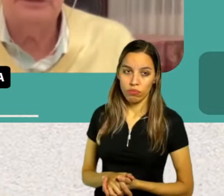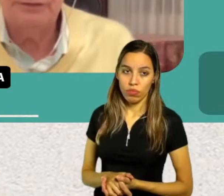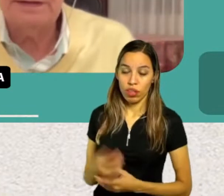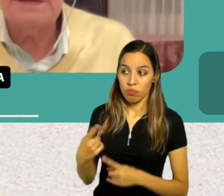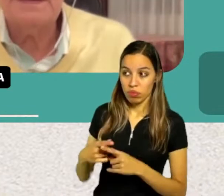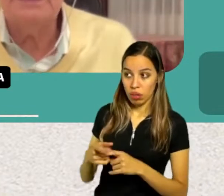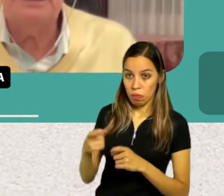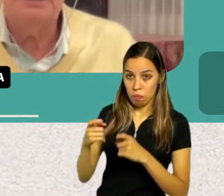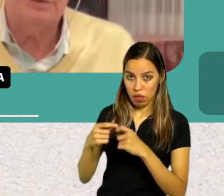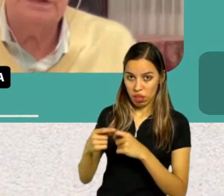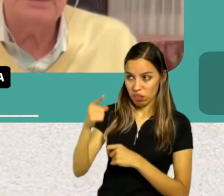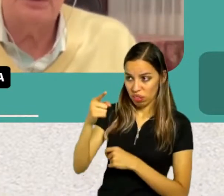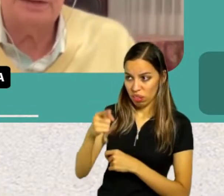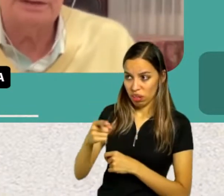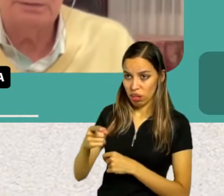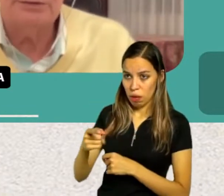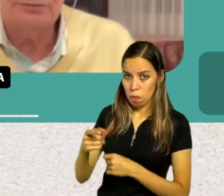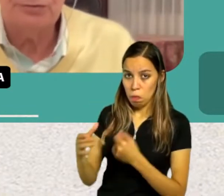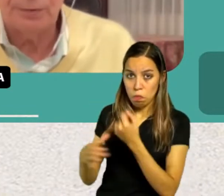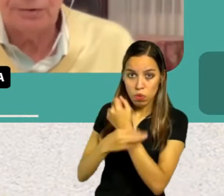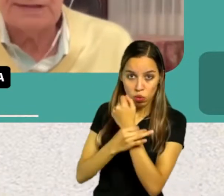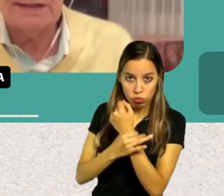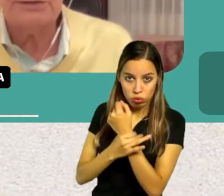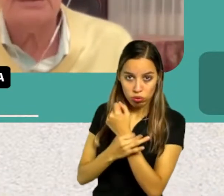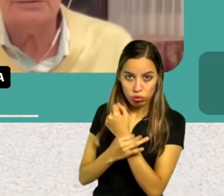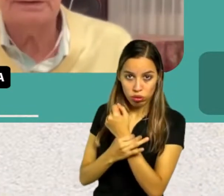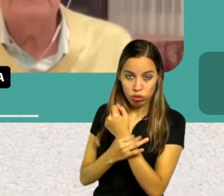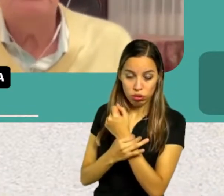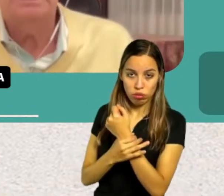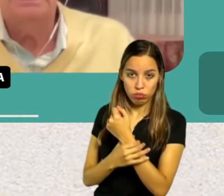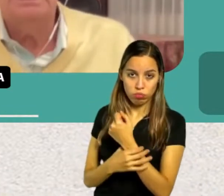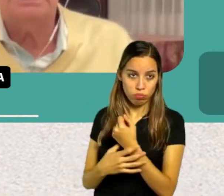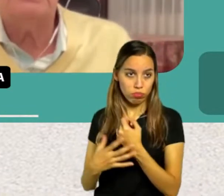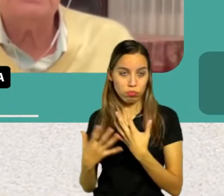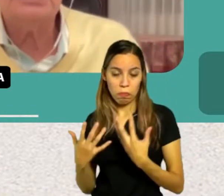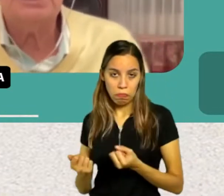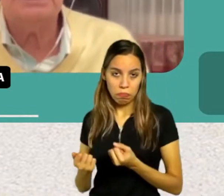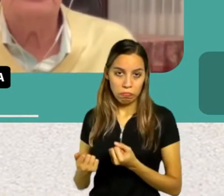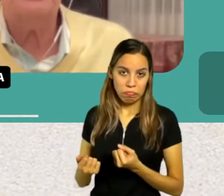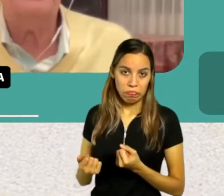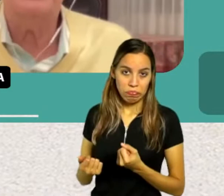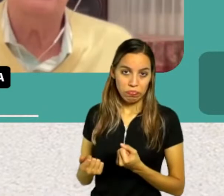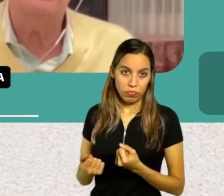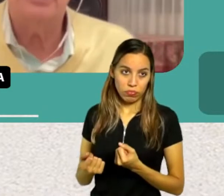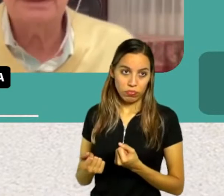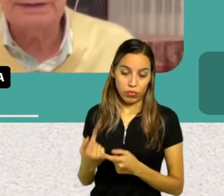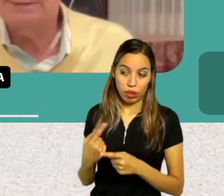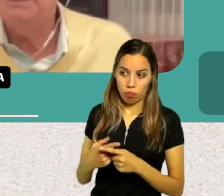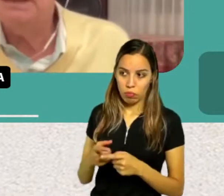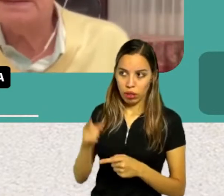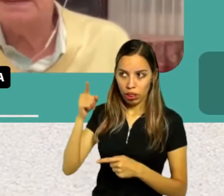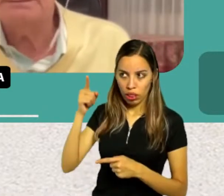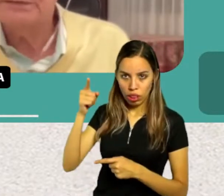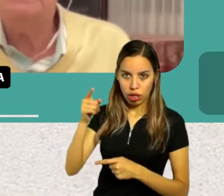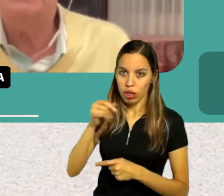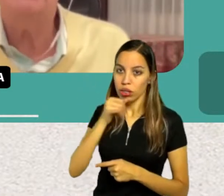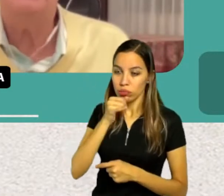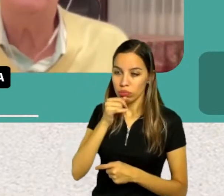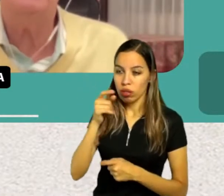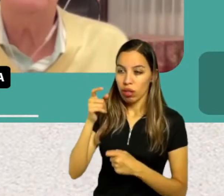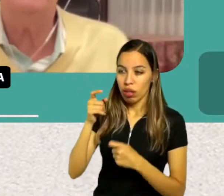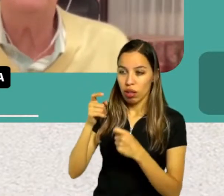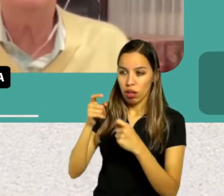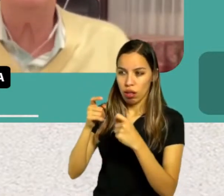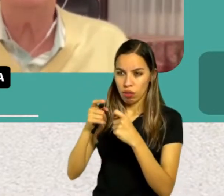medicina defensiva, porque eles morrem de medo dos processos, não é? Então, você chega no hospital com dor de cabeça, você ganha